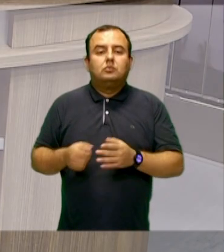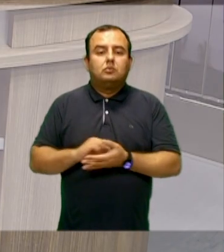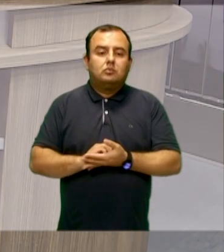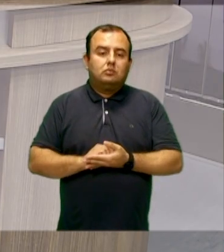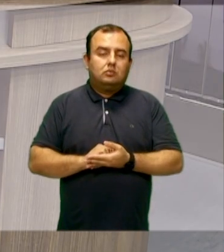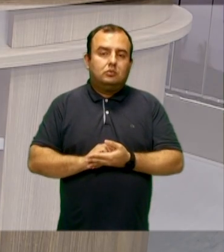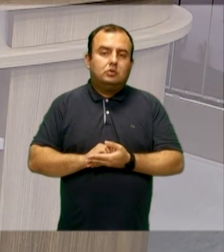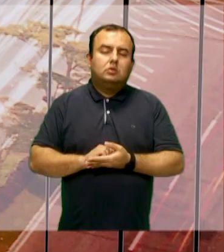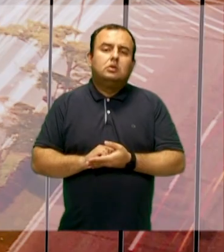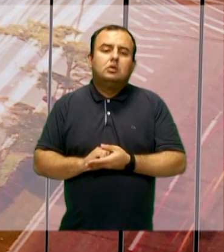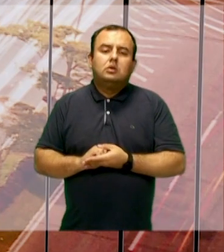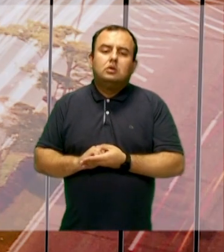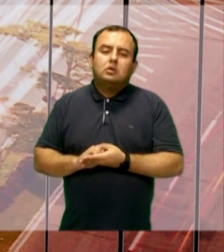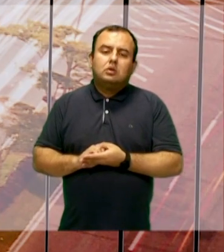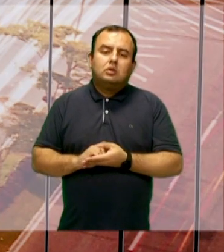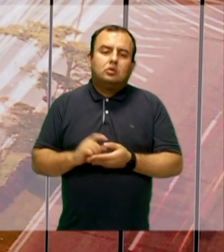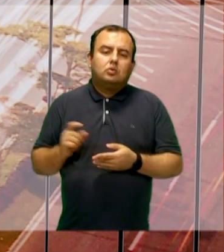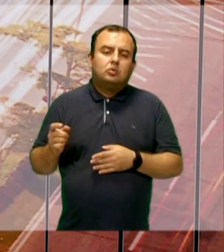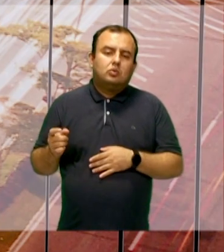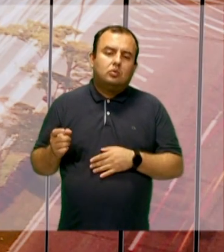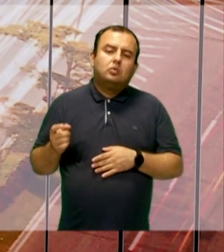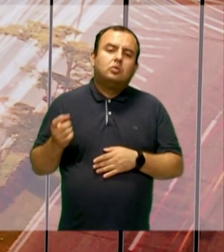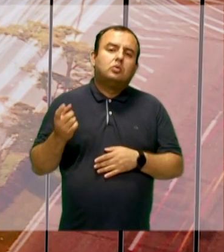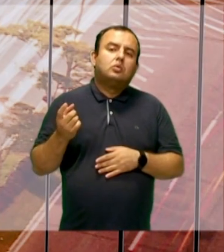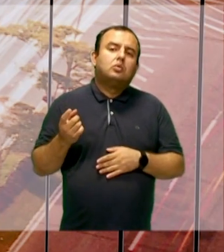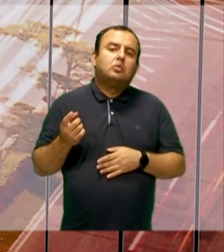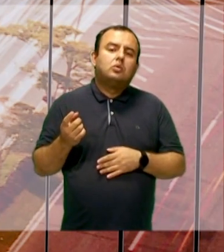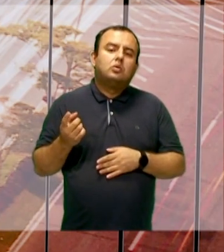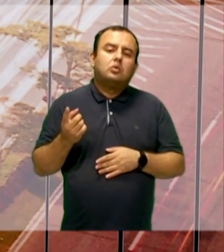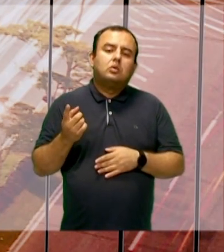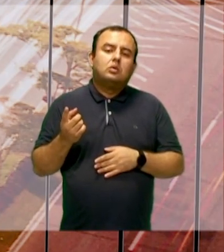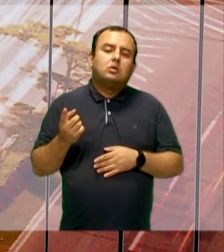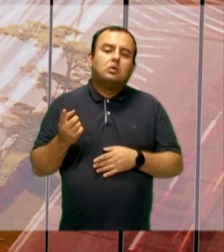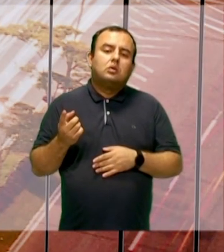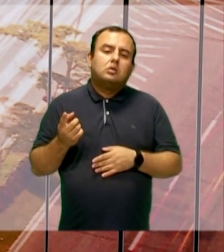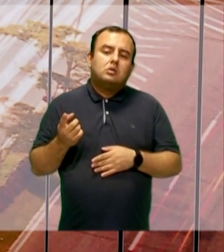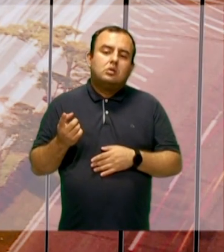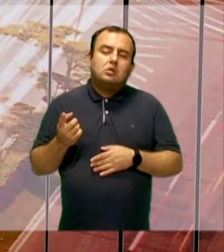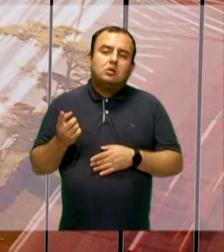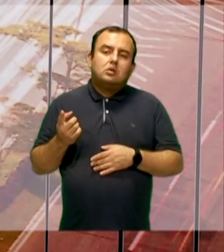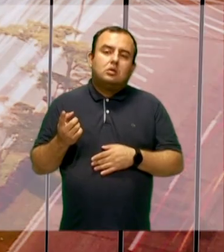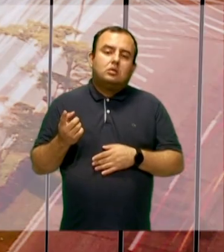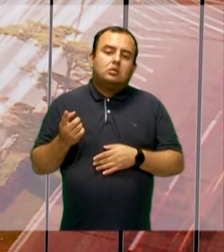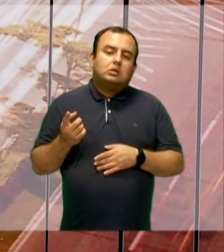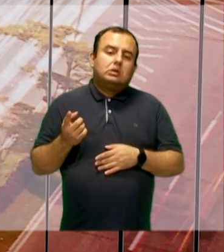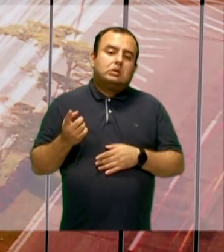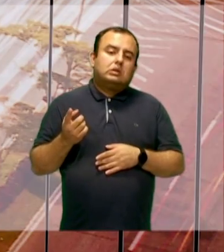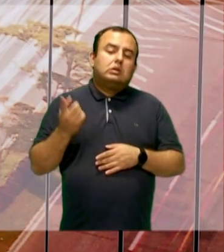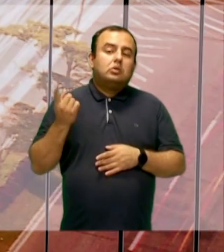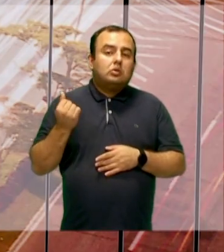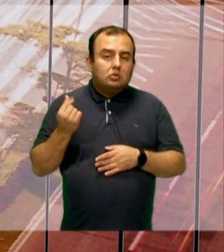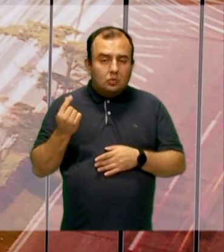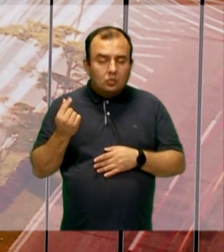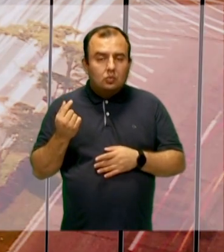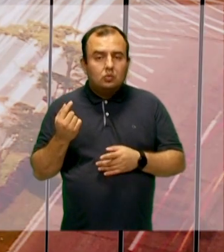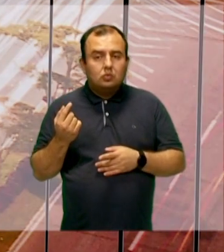Quanto vocês estimam que tenham, primeiro, quanto tenha sido empenhado,